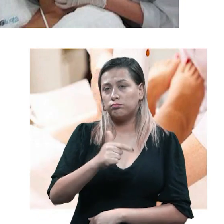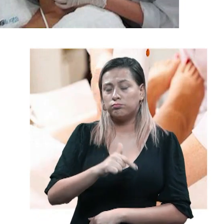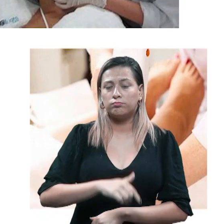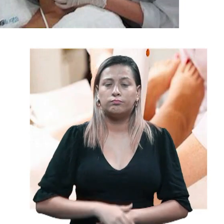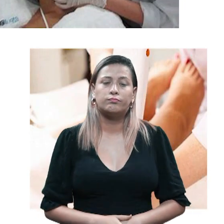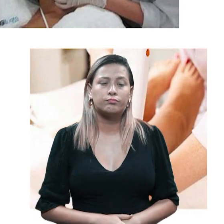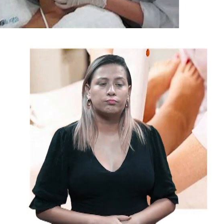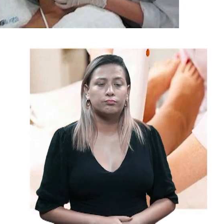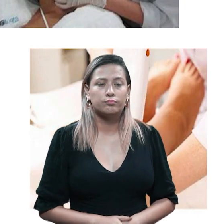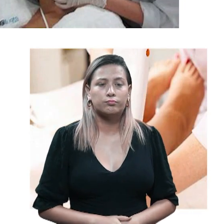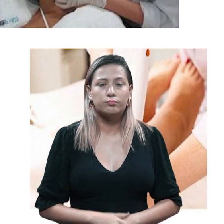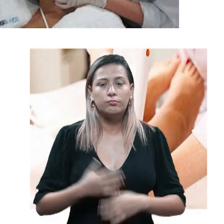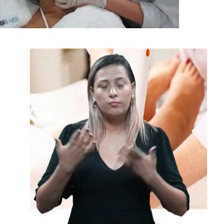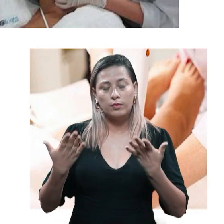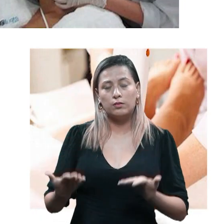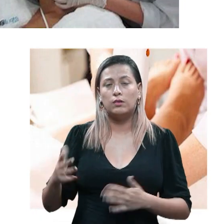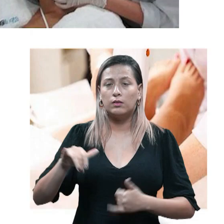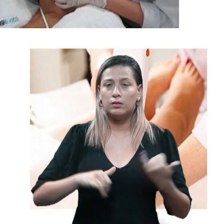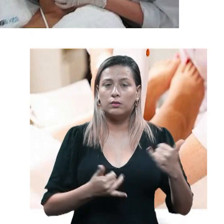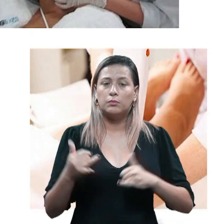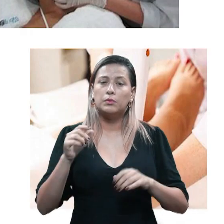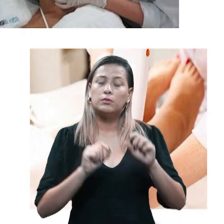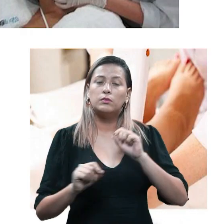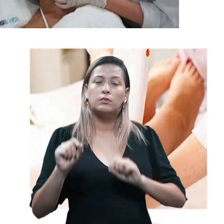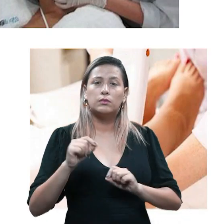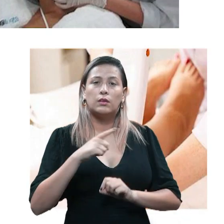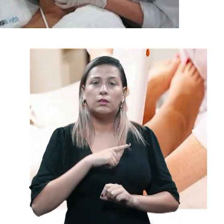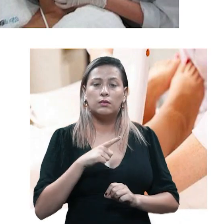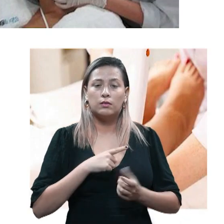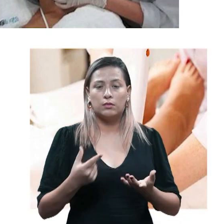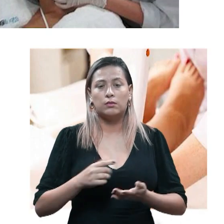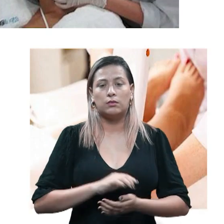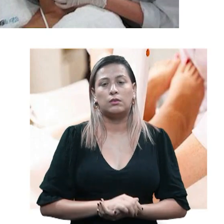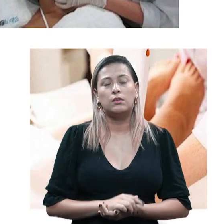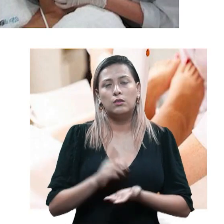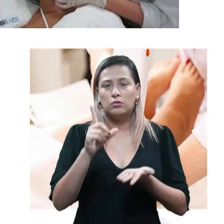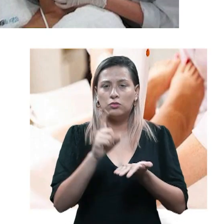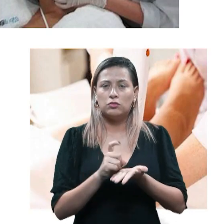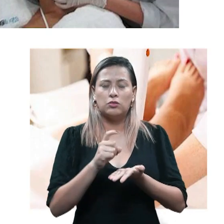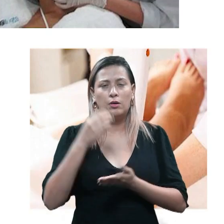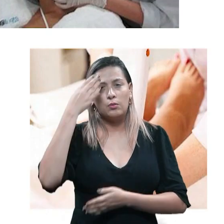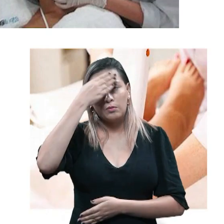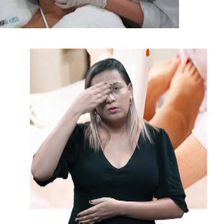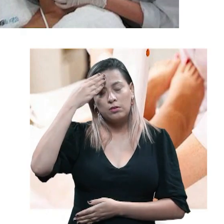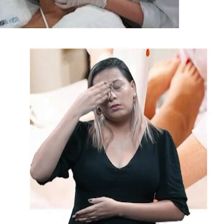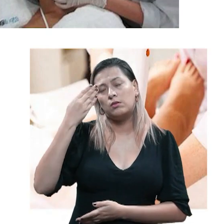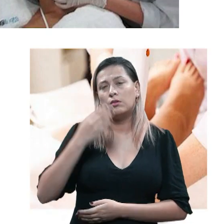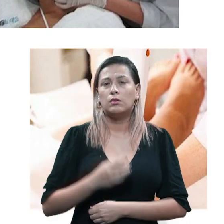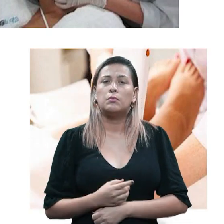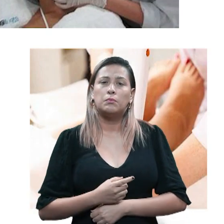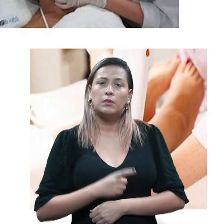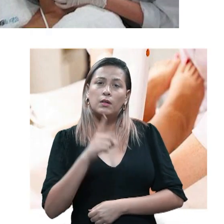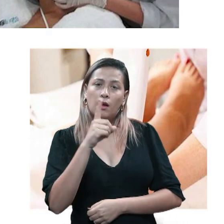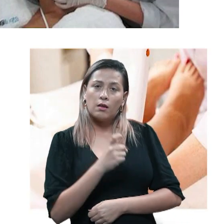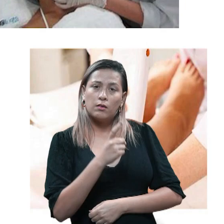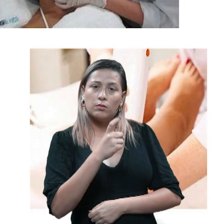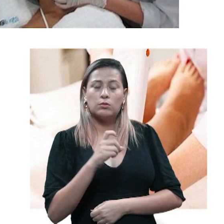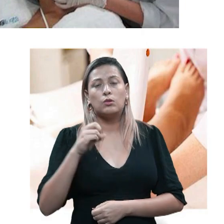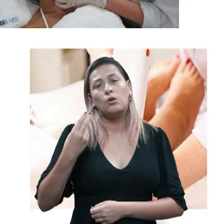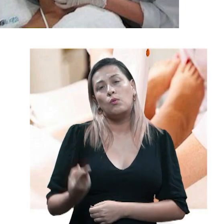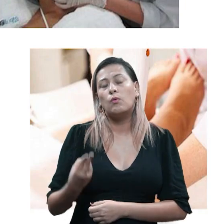agentes depilatórios químicos padrões estão disponíveis em gel, creme, loção, aerosol ou